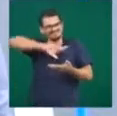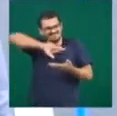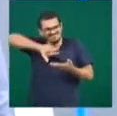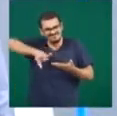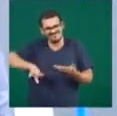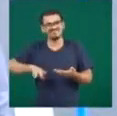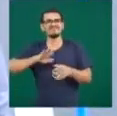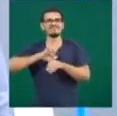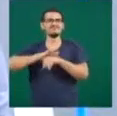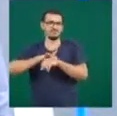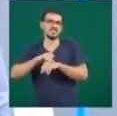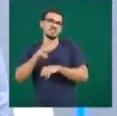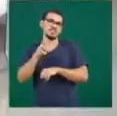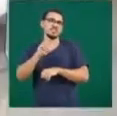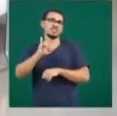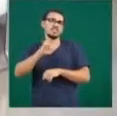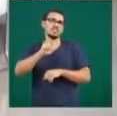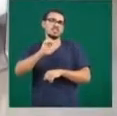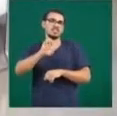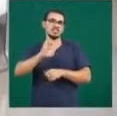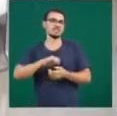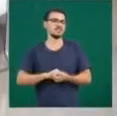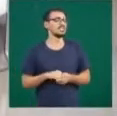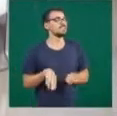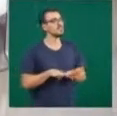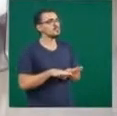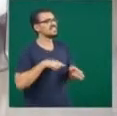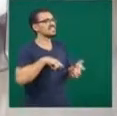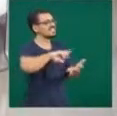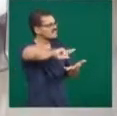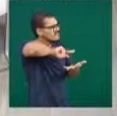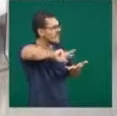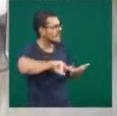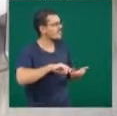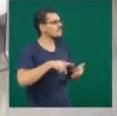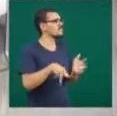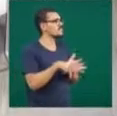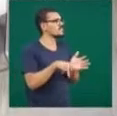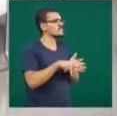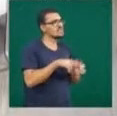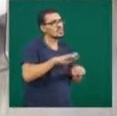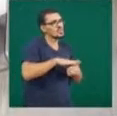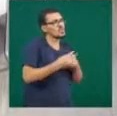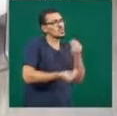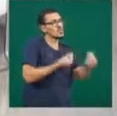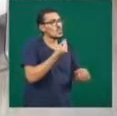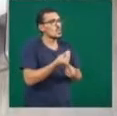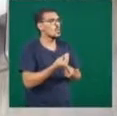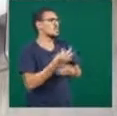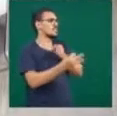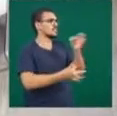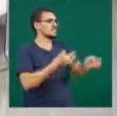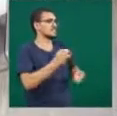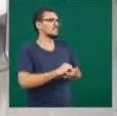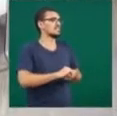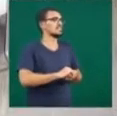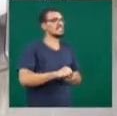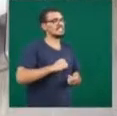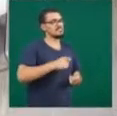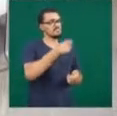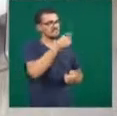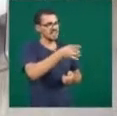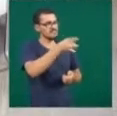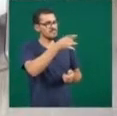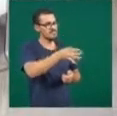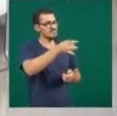desenvolver uma forma específica da doença. E até em relação a essas várias formas de apresentação dessa doença, como é que funciona o tratamento? Ele é diferenciado para cada